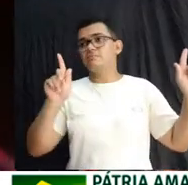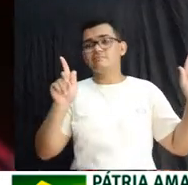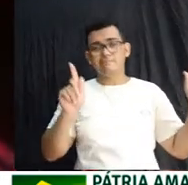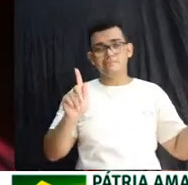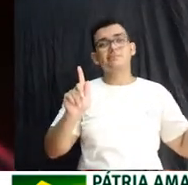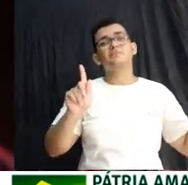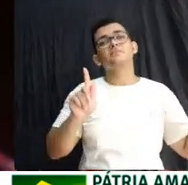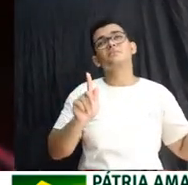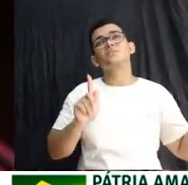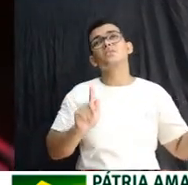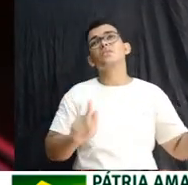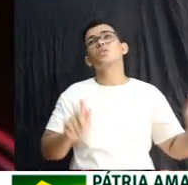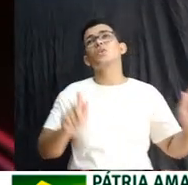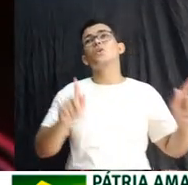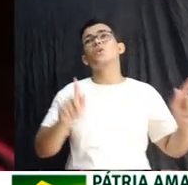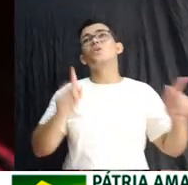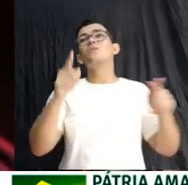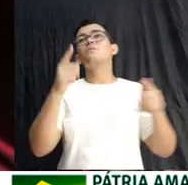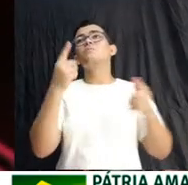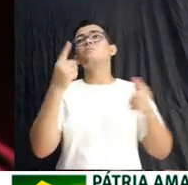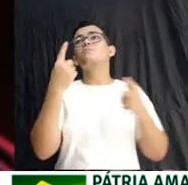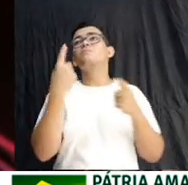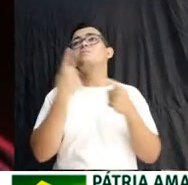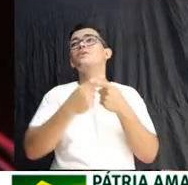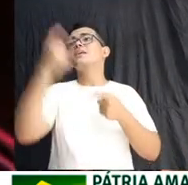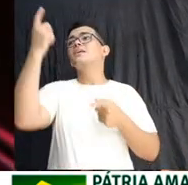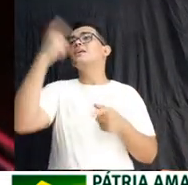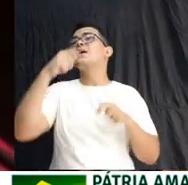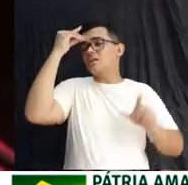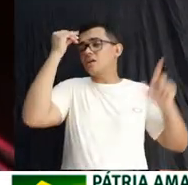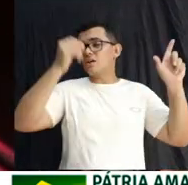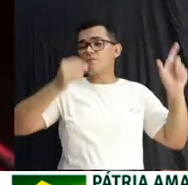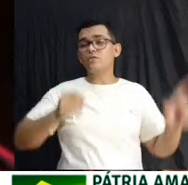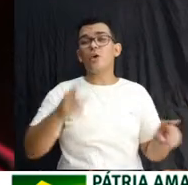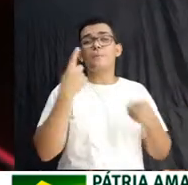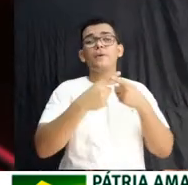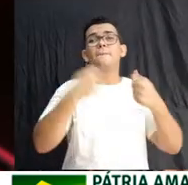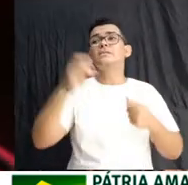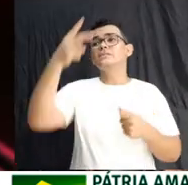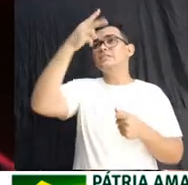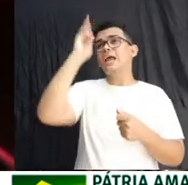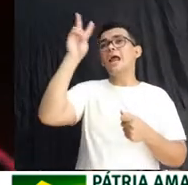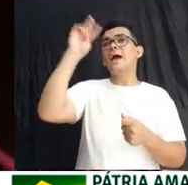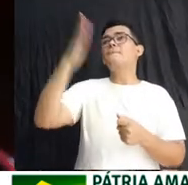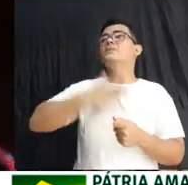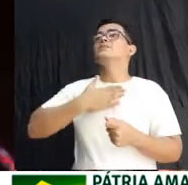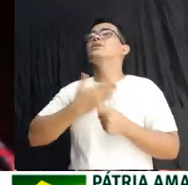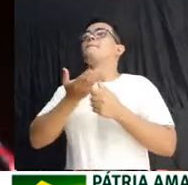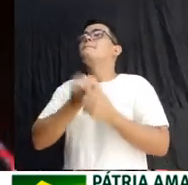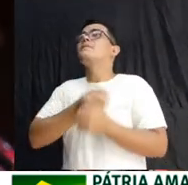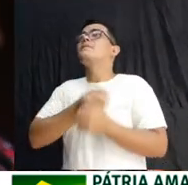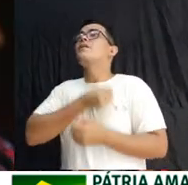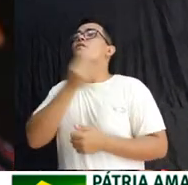assim. Preciso te esquecer pra me lembrar de mim.